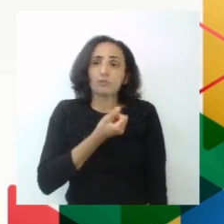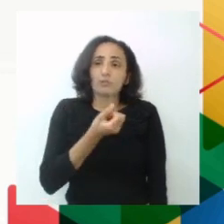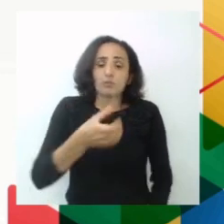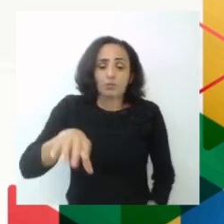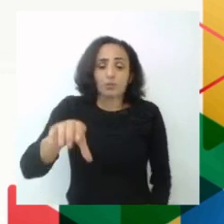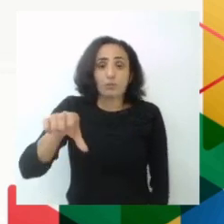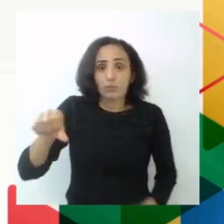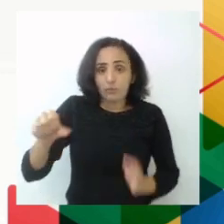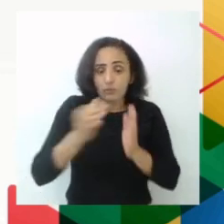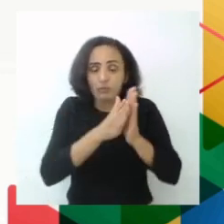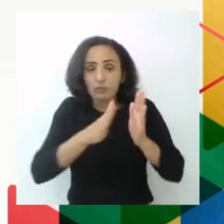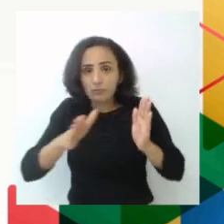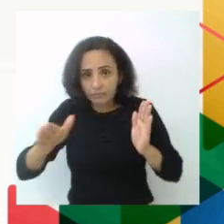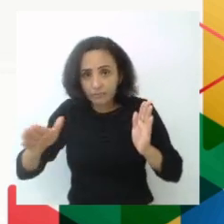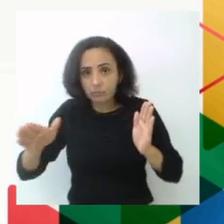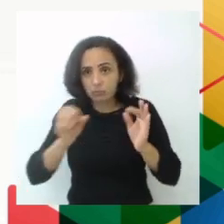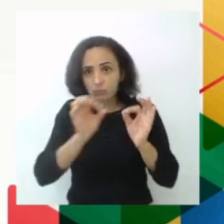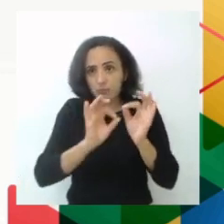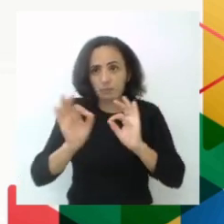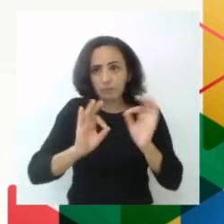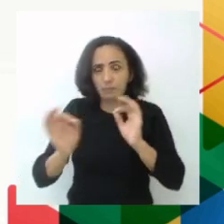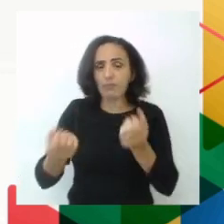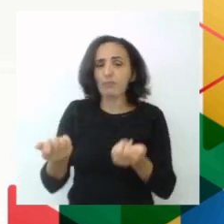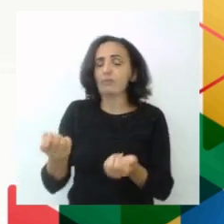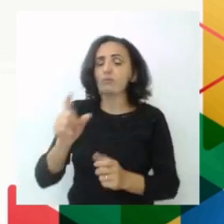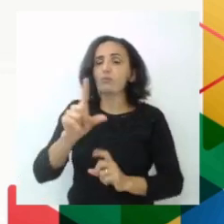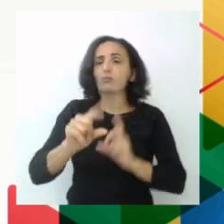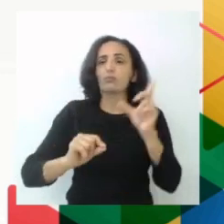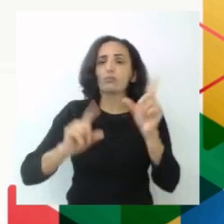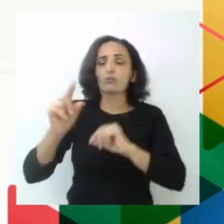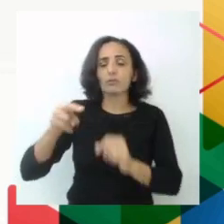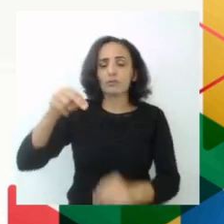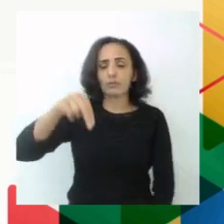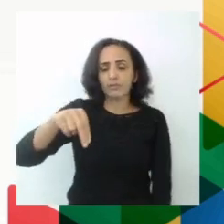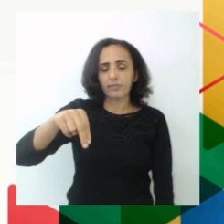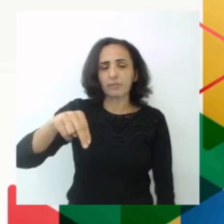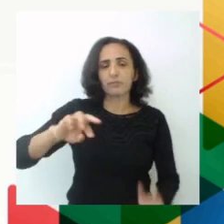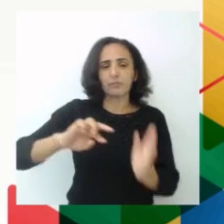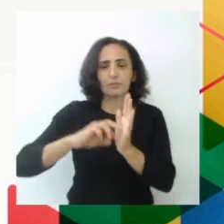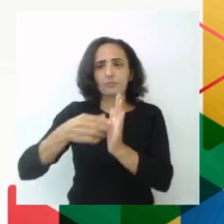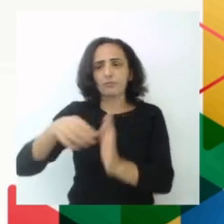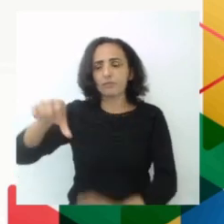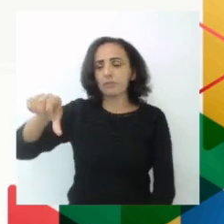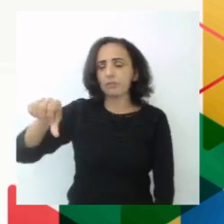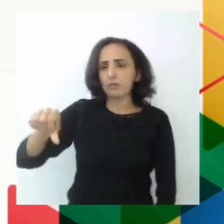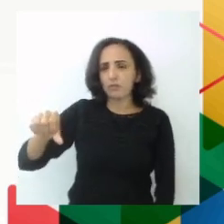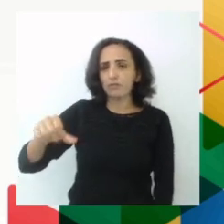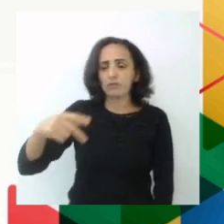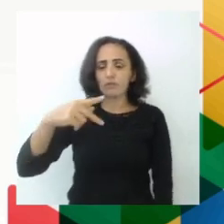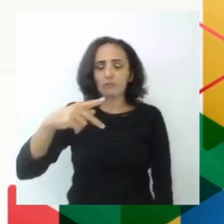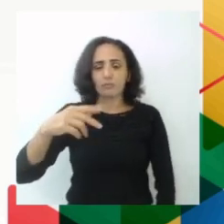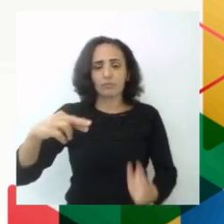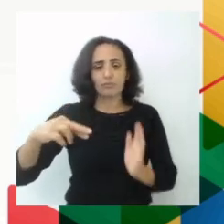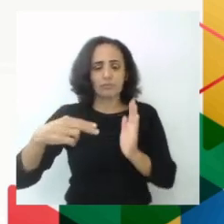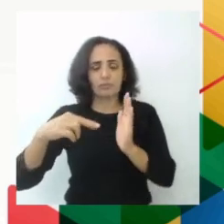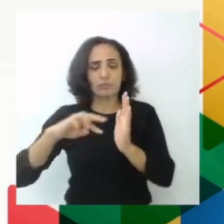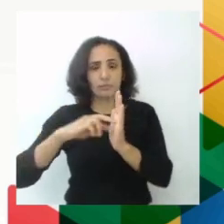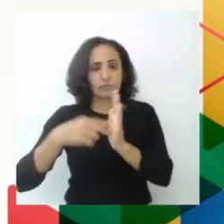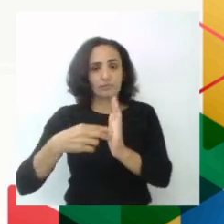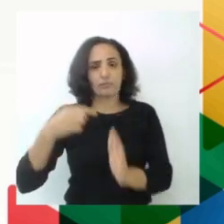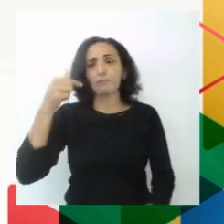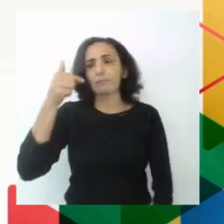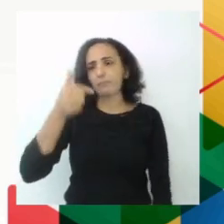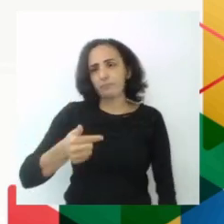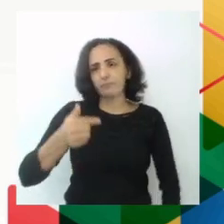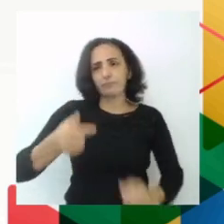N é 9, e só deve escolher 2. Então será um arranjo de 9, 2 a 2. E aí